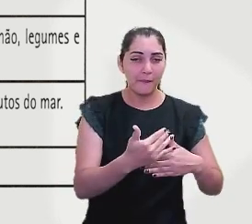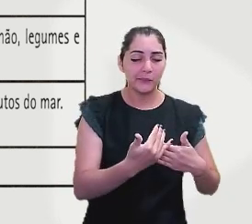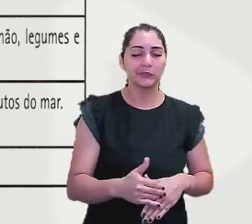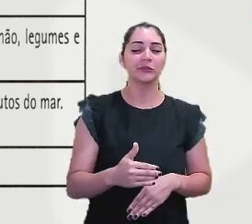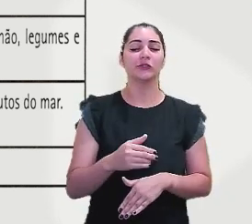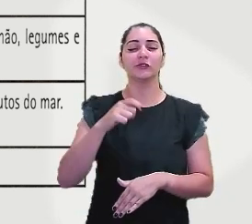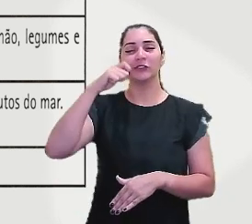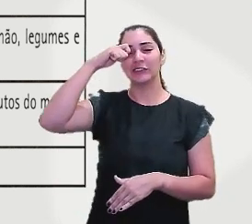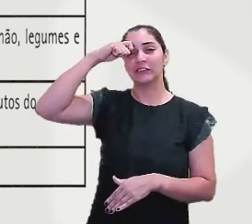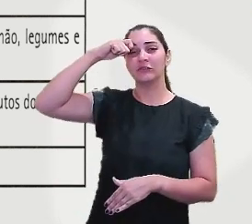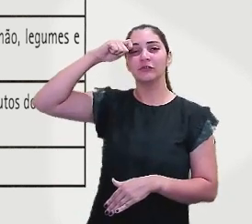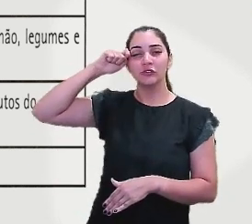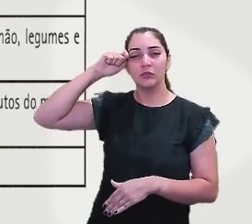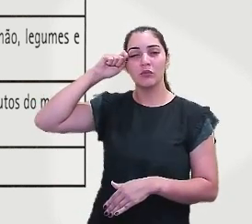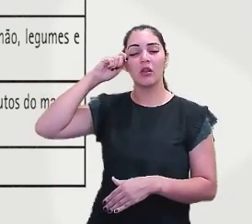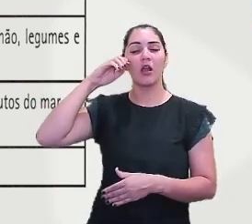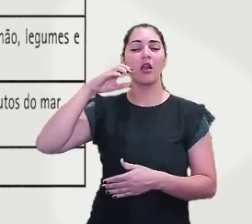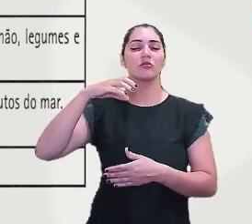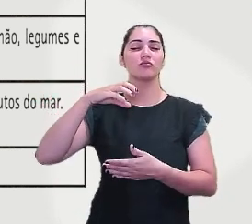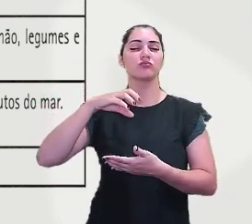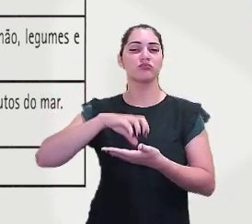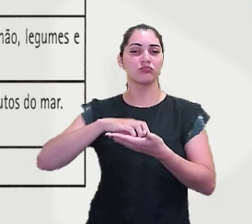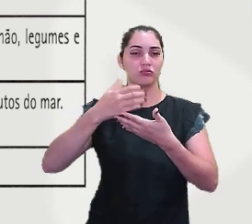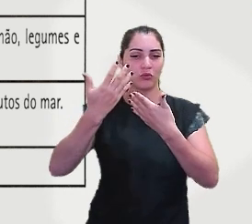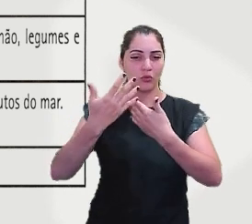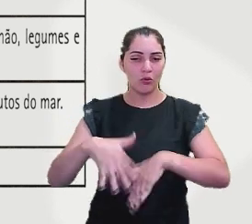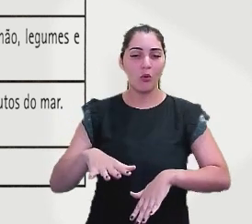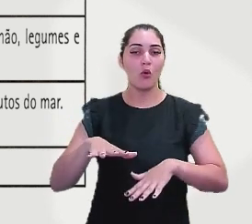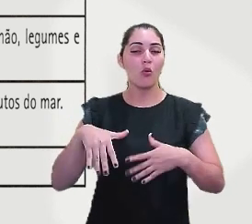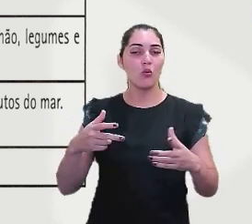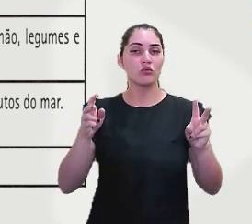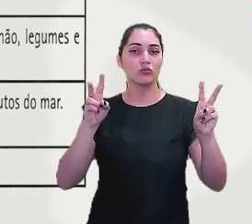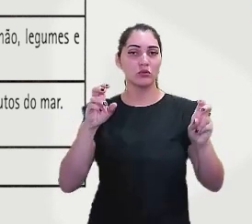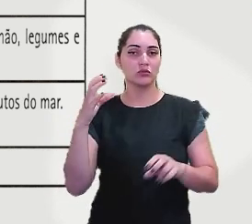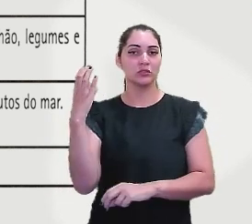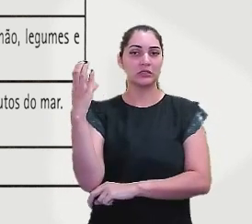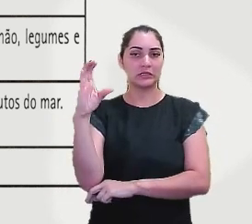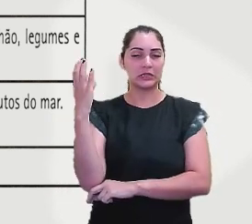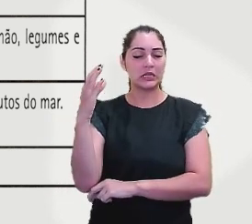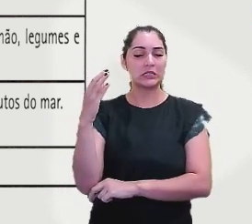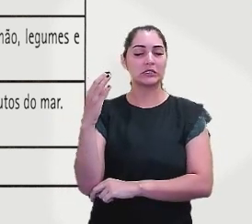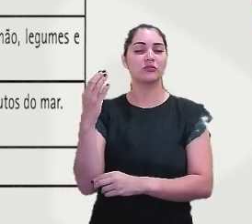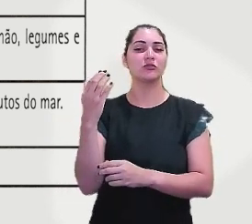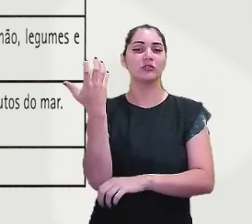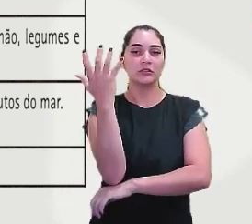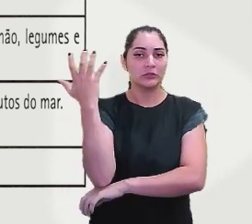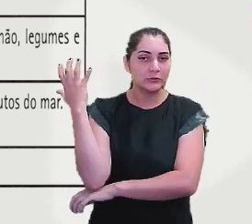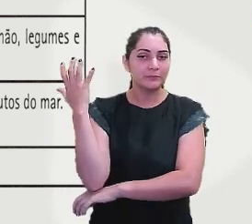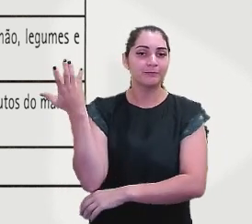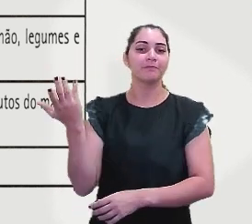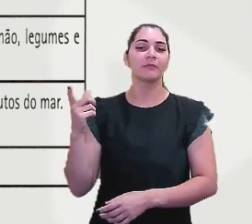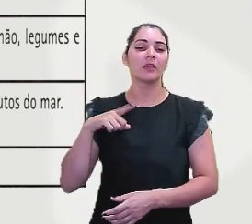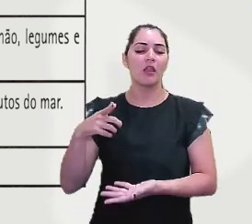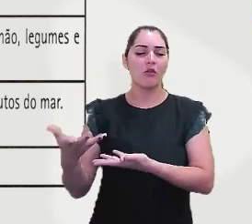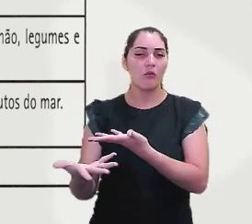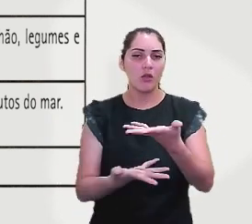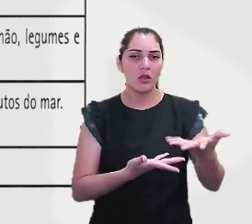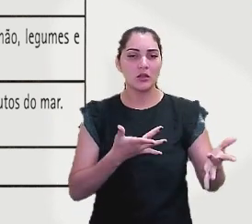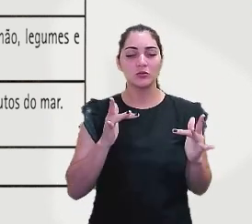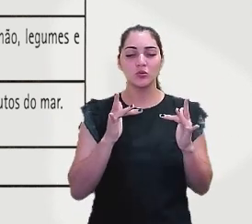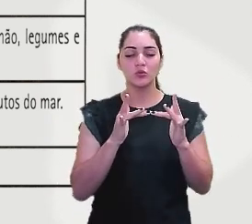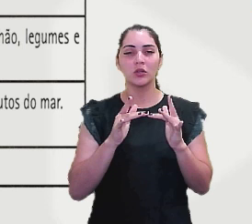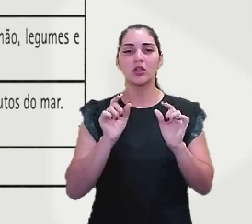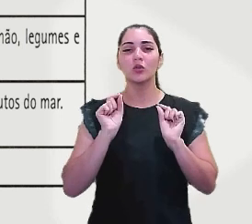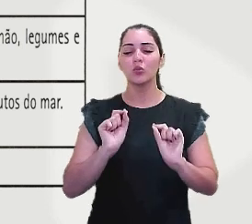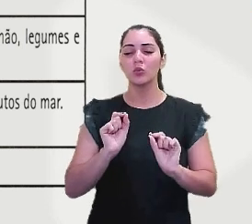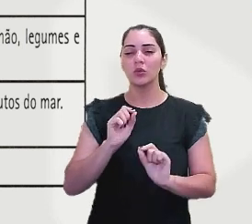grandes concursos da vida, quando o assunto é ciências da natureza, ferro vai estar lá sendo cobrado. Tem uma relação íntima, gente, com a hemoglobina.